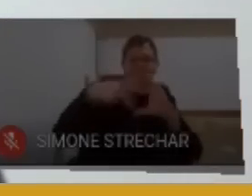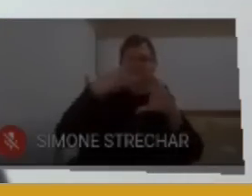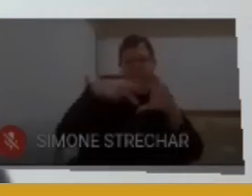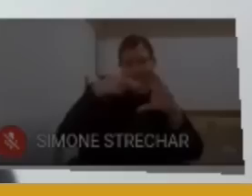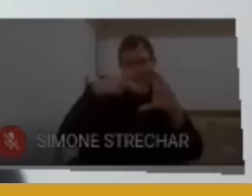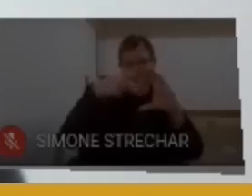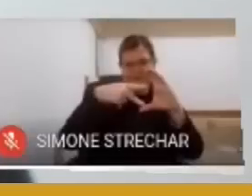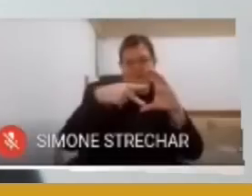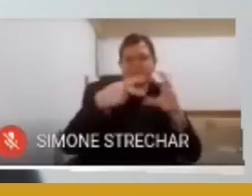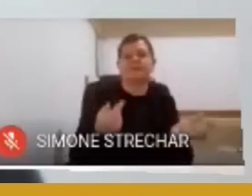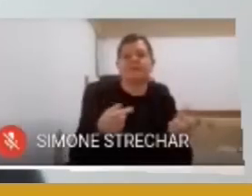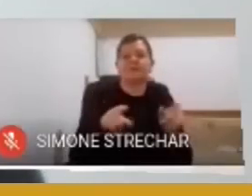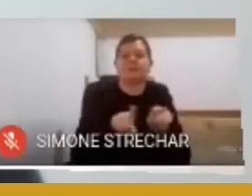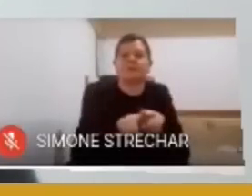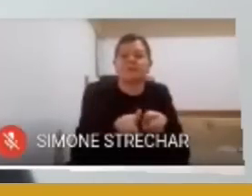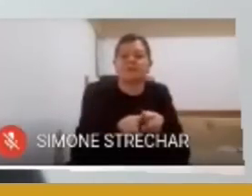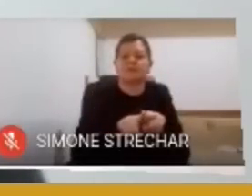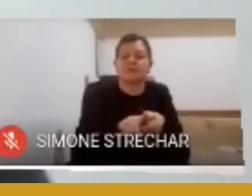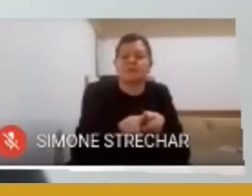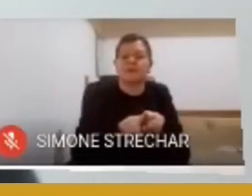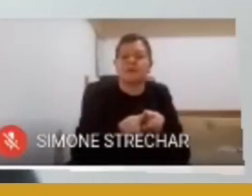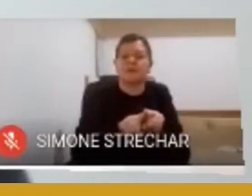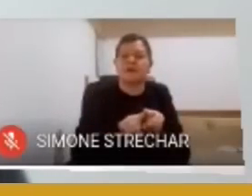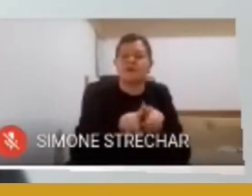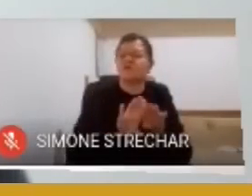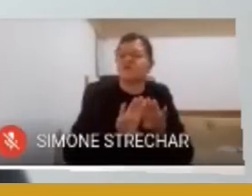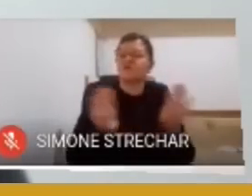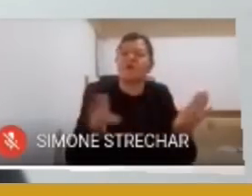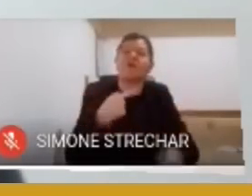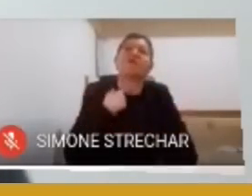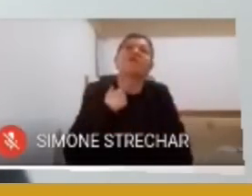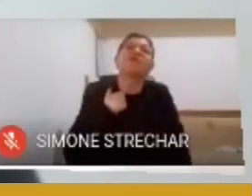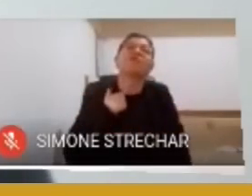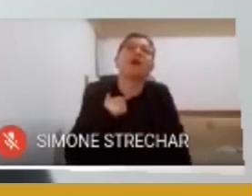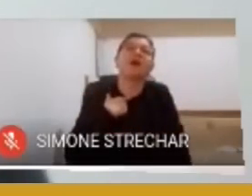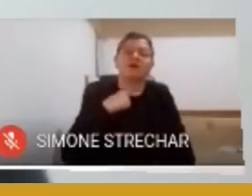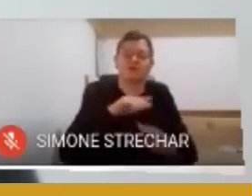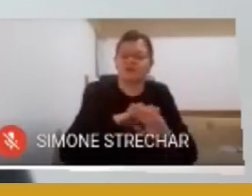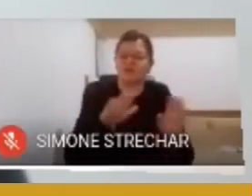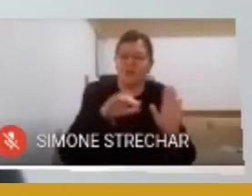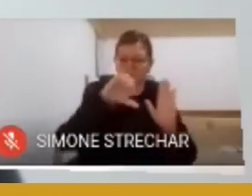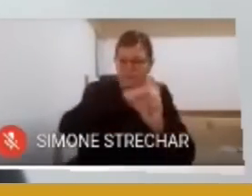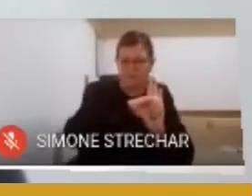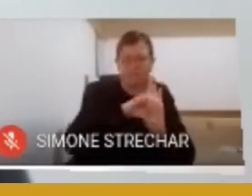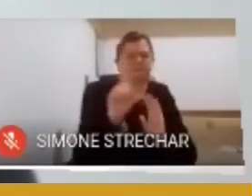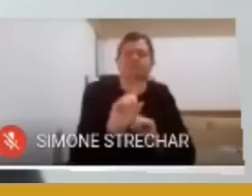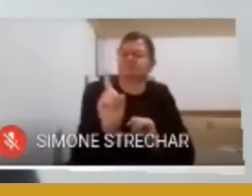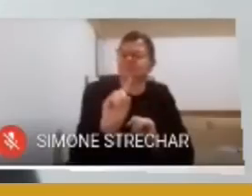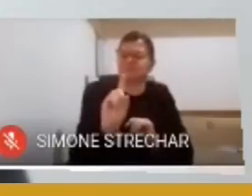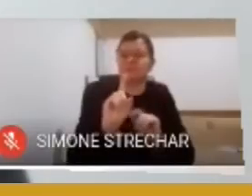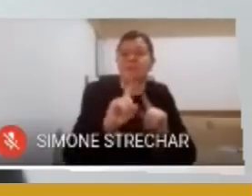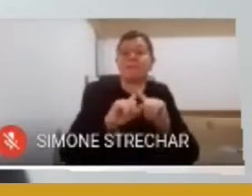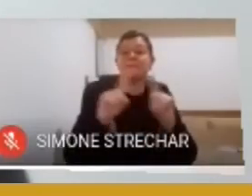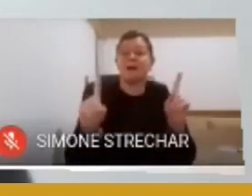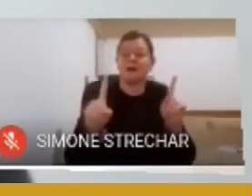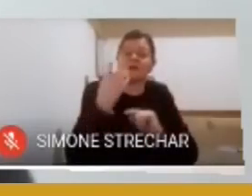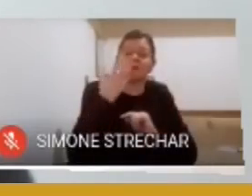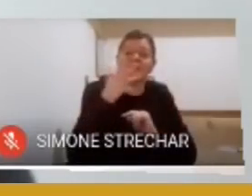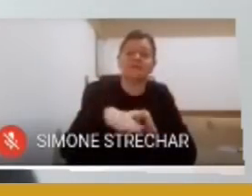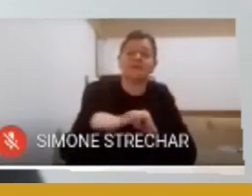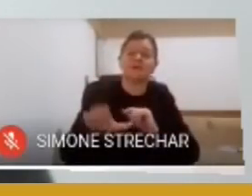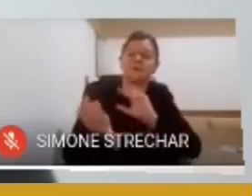No entanto, quando ela encosta numa criança, faz algum carinho indesejado, compartilha alguma imagem, ou